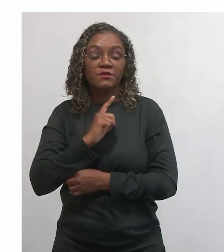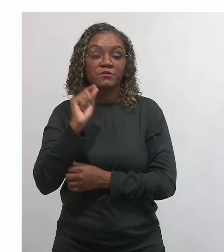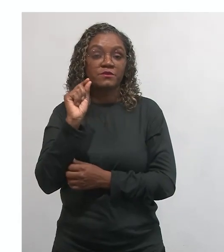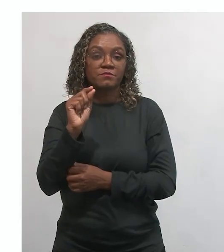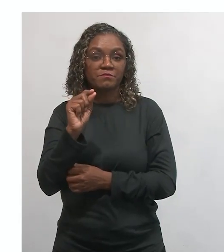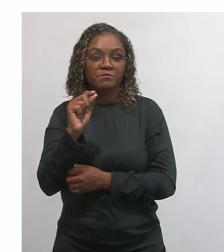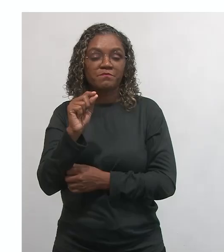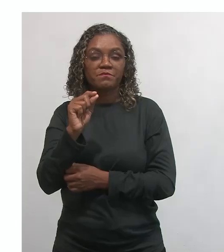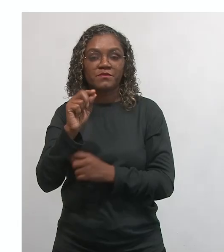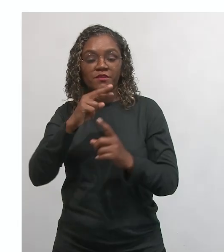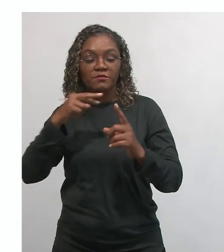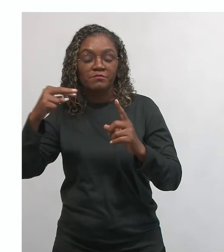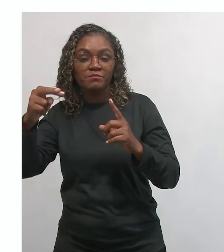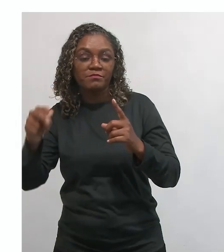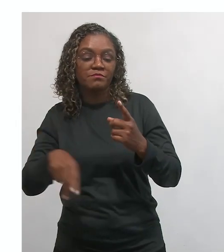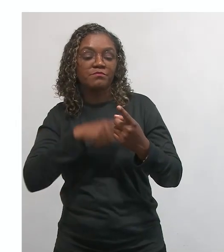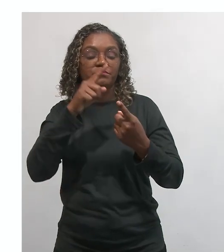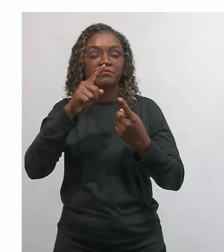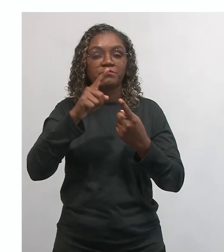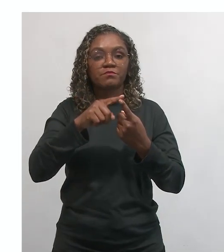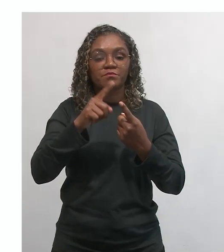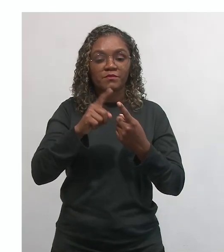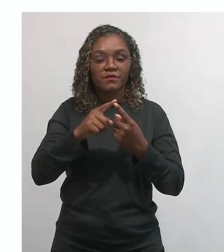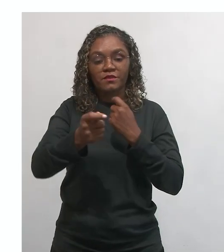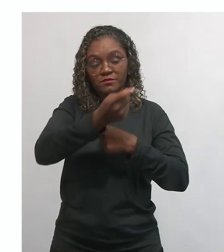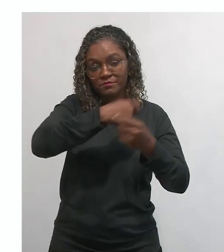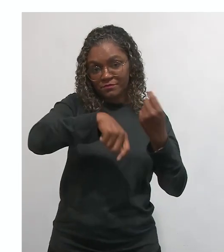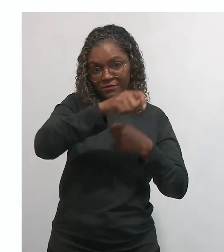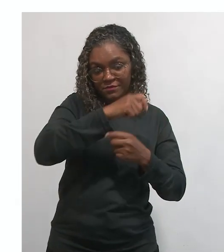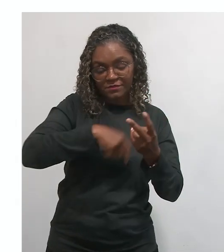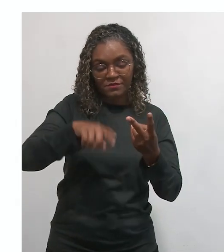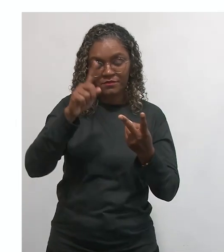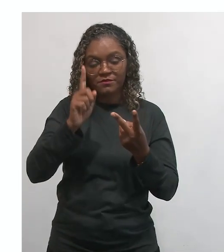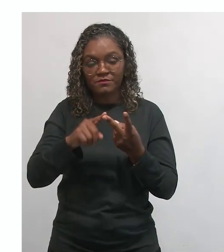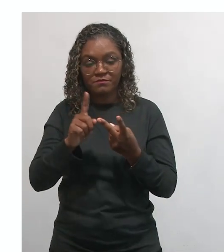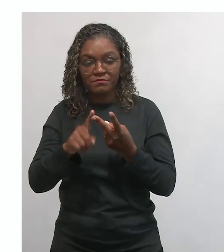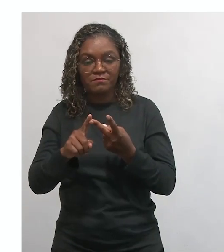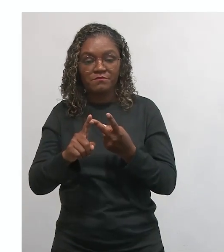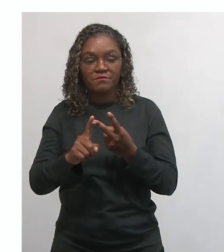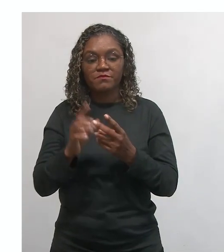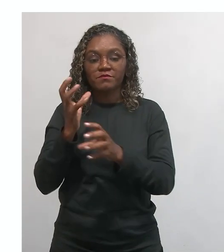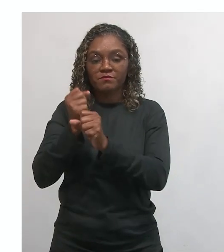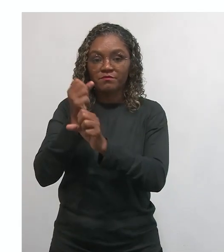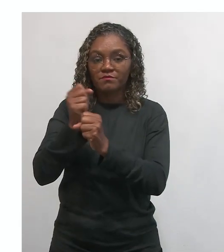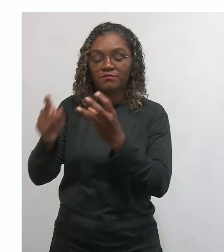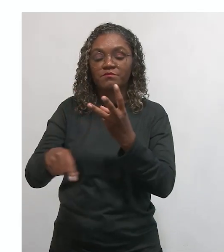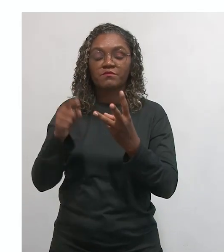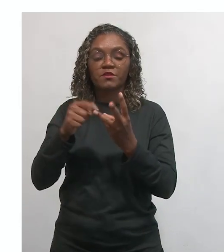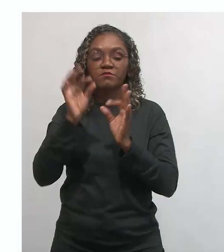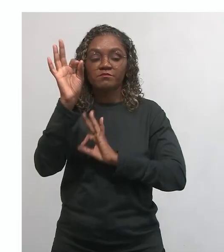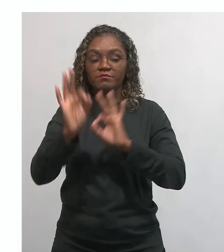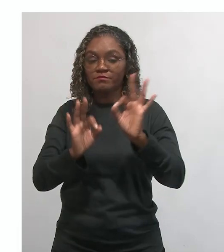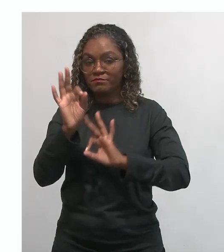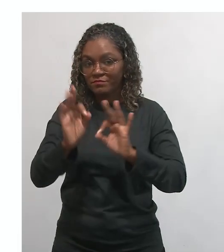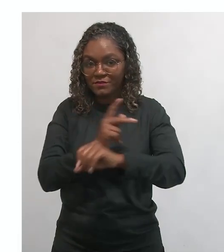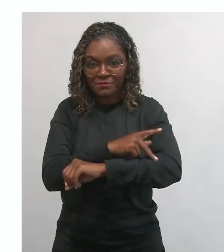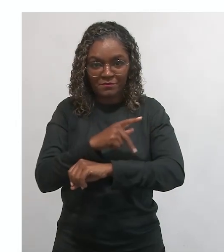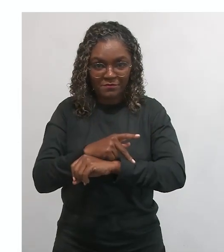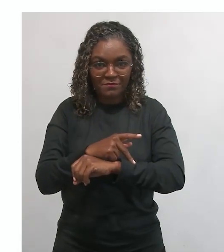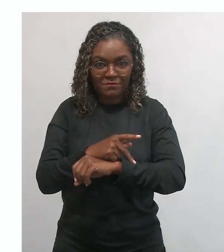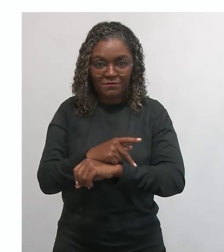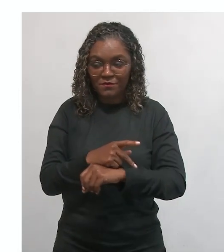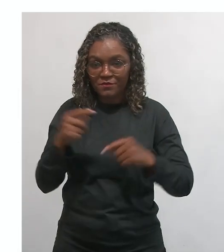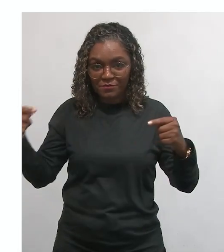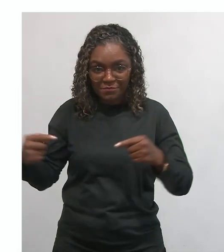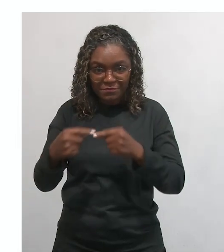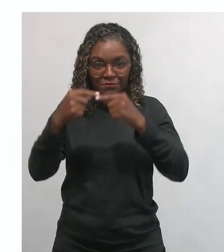concepção administrativo e contábil e a organização pedagógica. Então, a fala de Libânio vem reafirmando aquilo que eu já